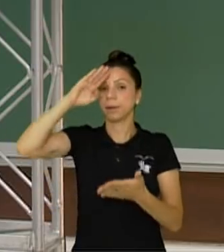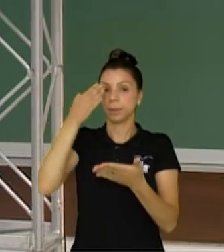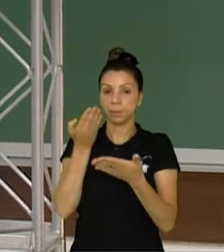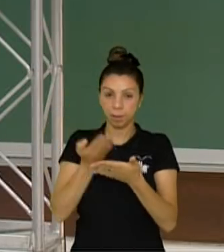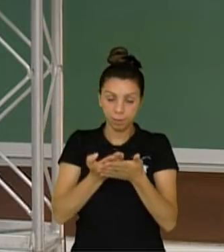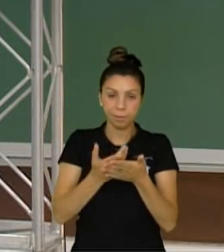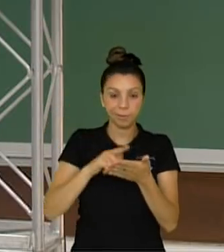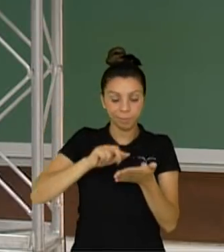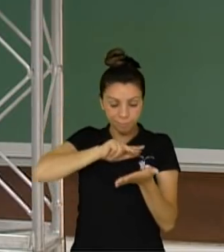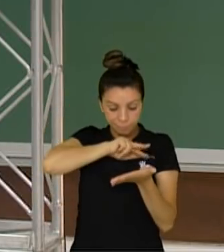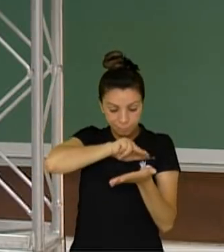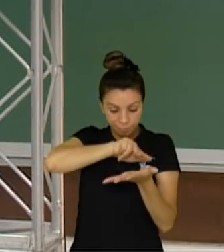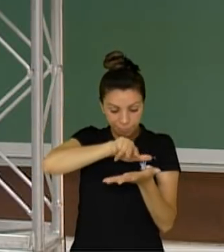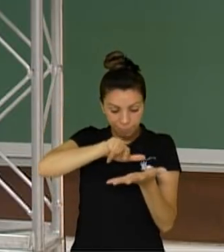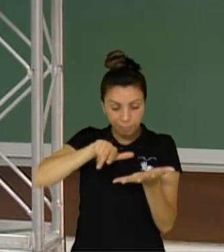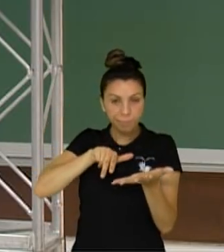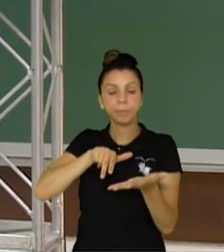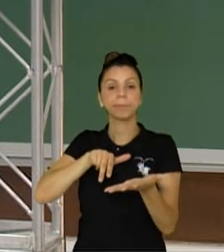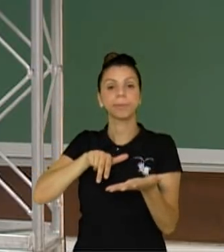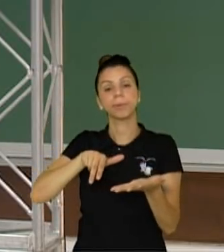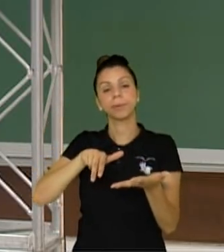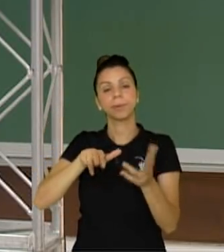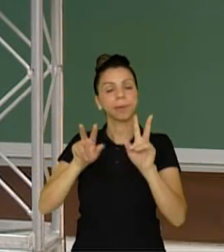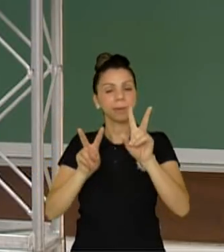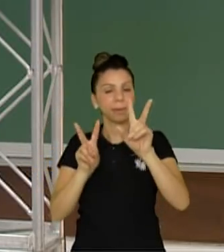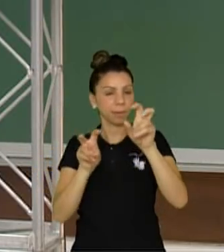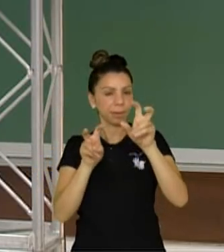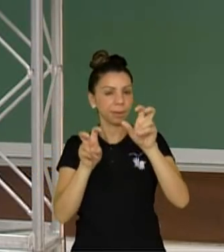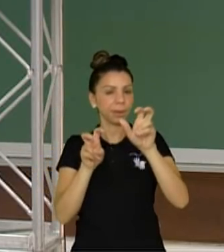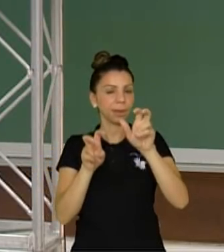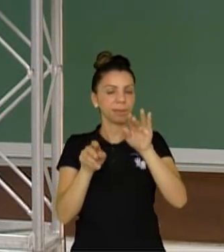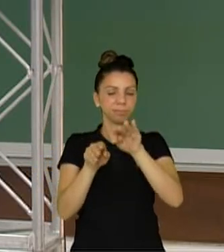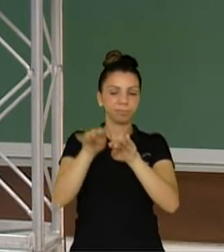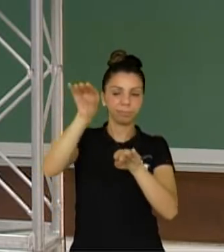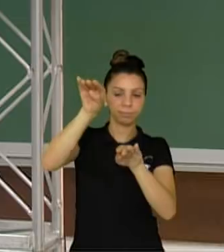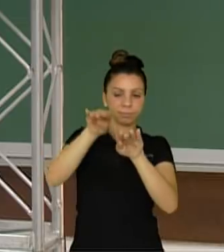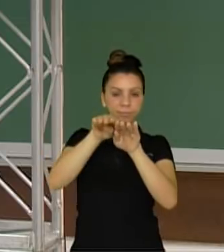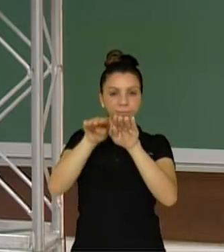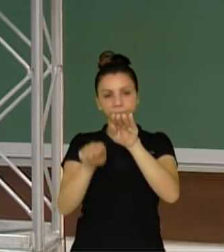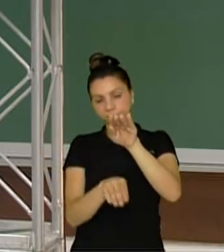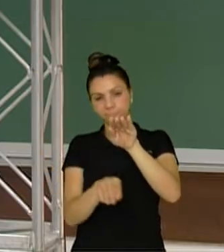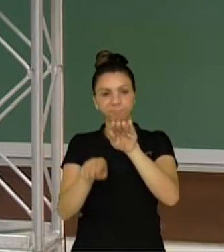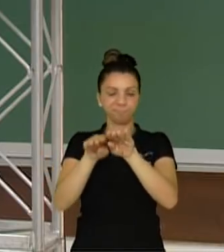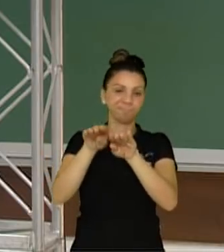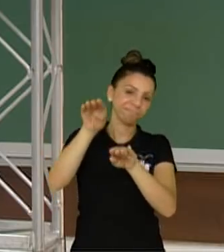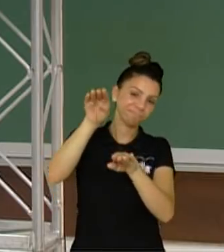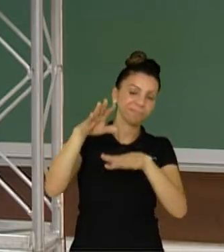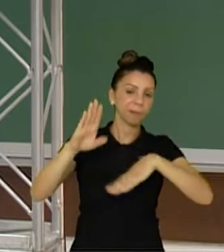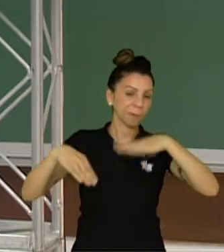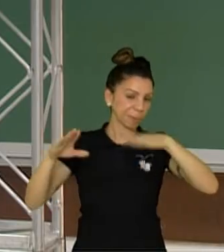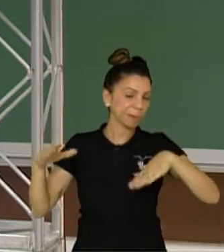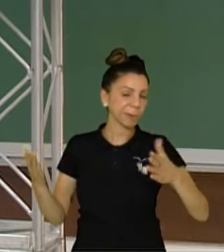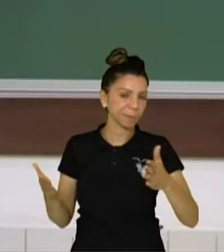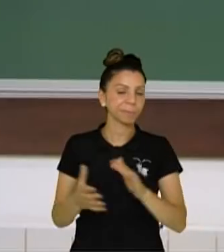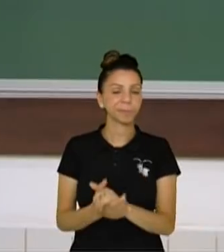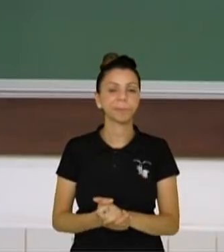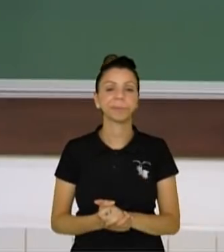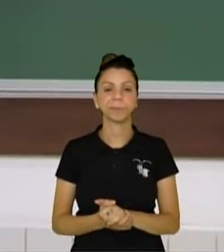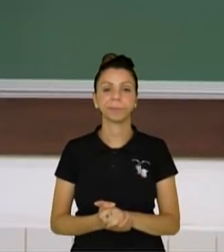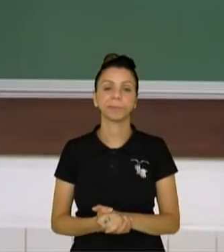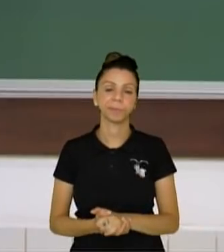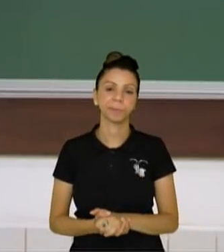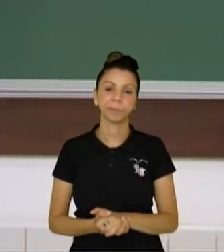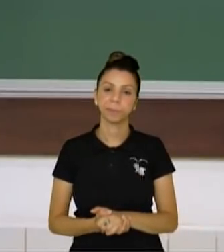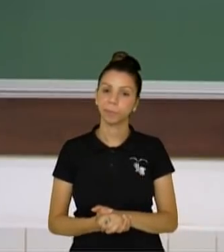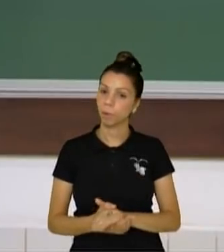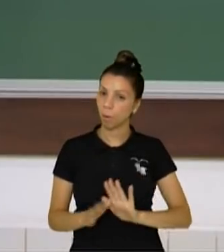de diversas, entre aspas, raças humanas, umas mais primitivas e outras mais avançadas. Mas